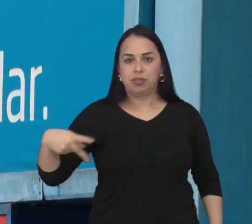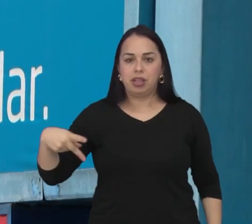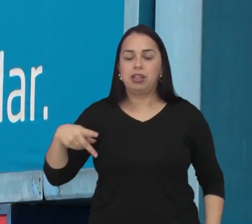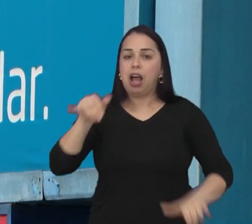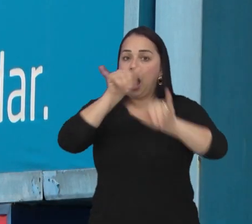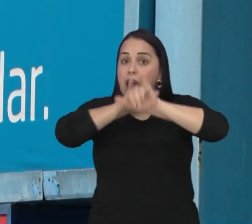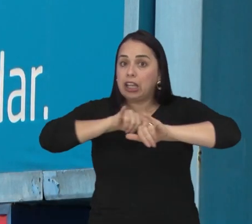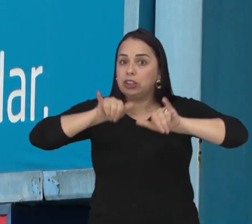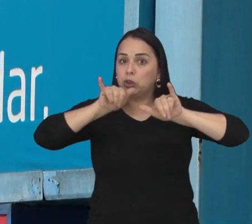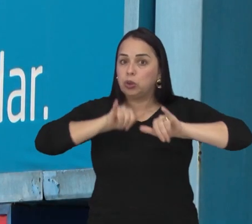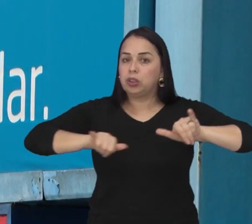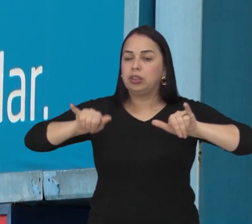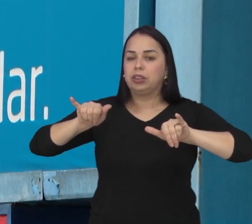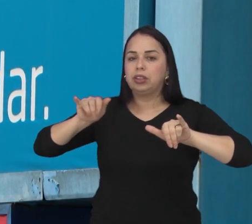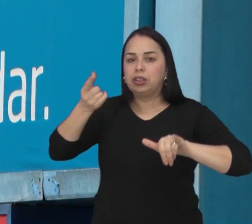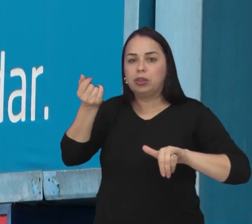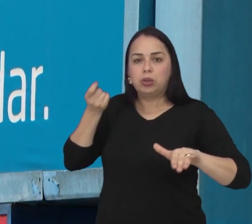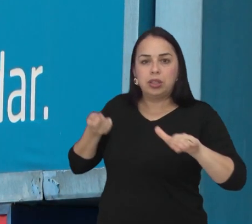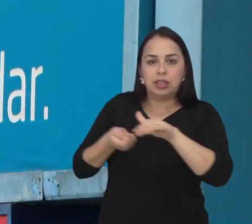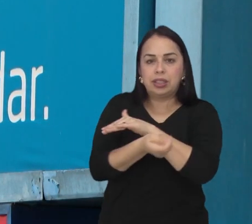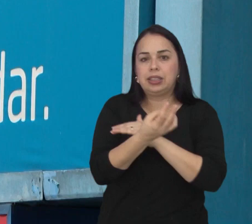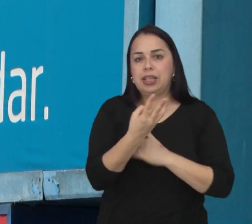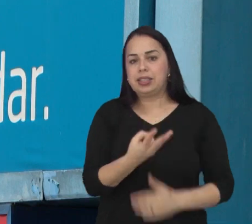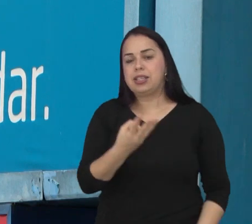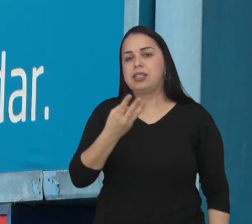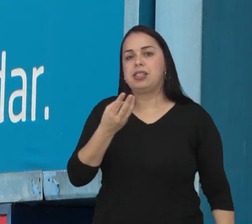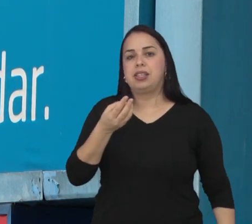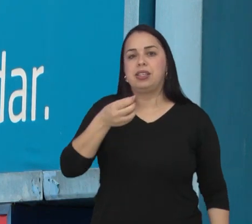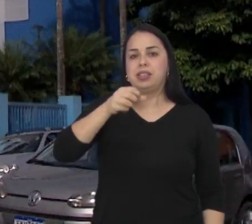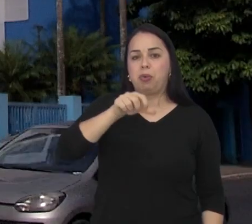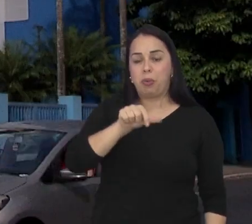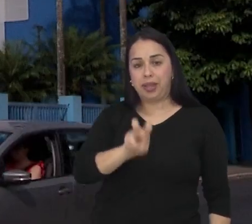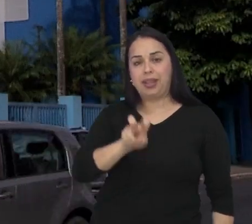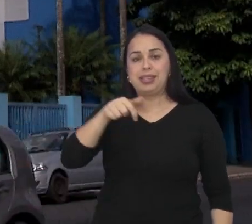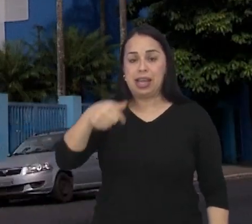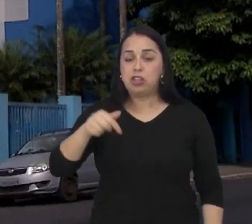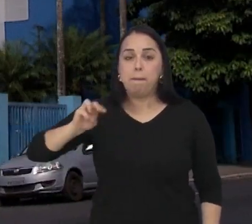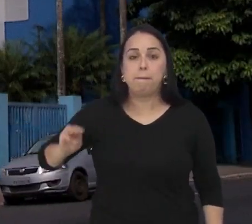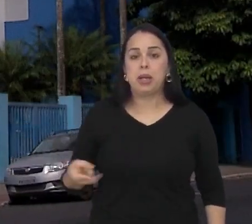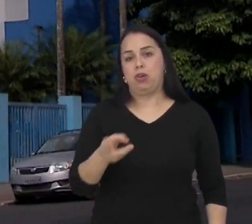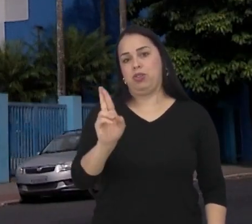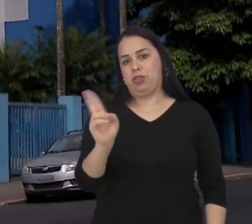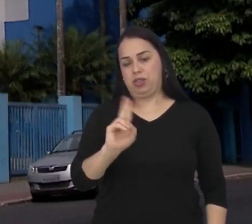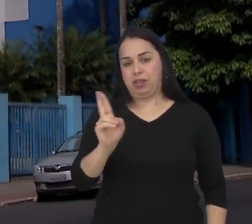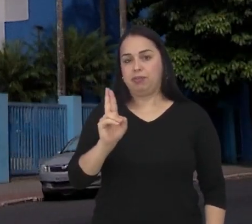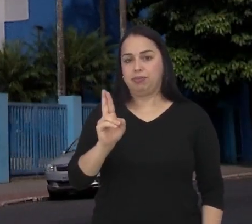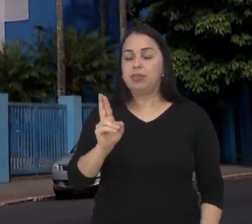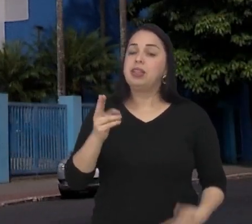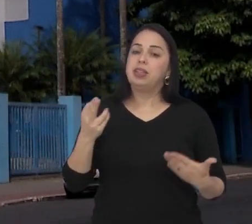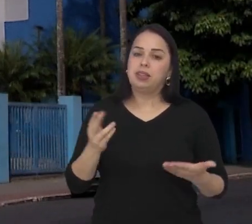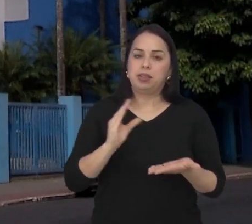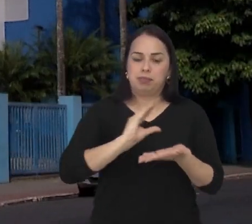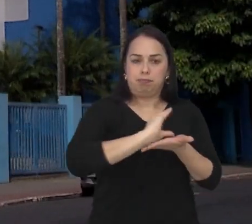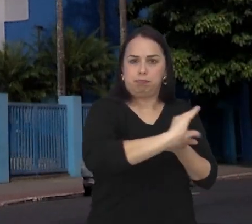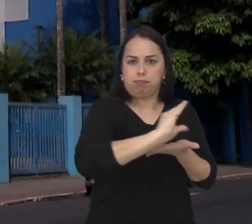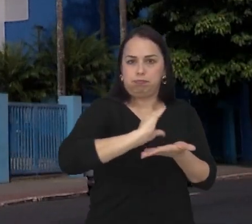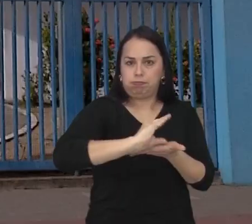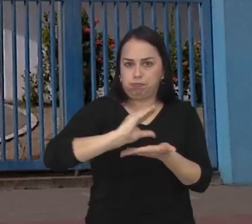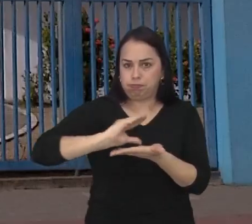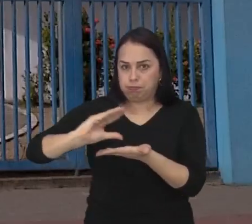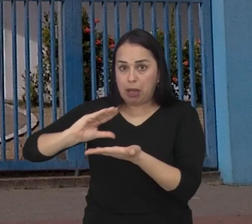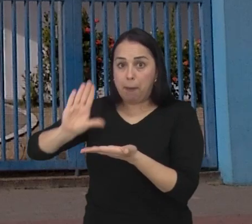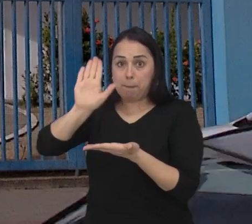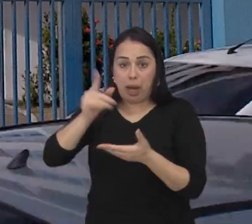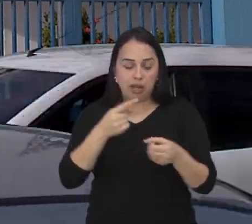o Vale do Paraíba foi anunciado um apote de R 357 milhões deais por meio do programa verba que será